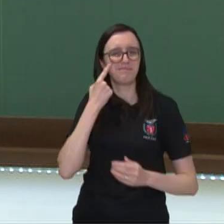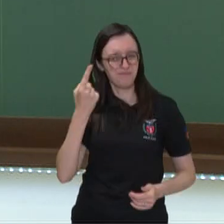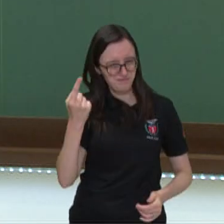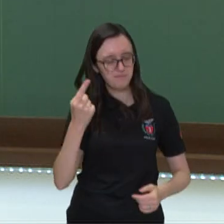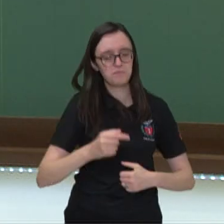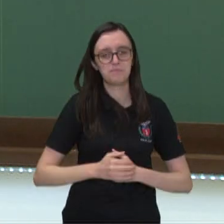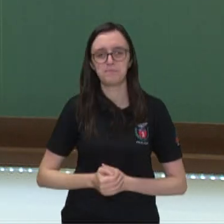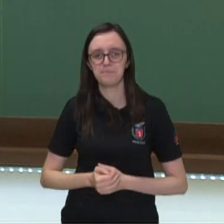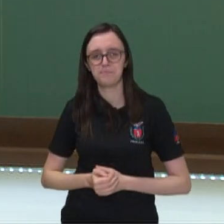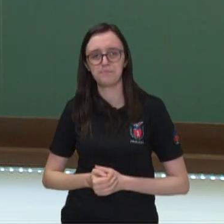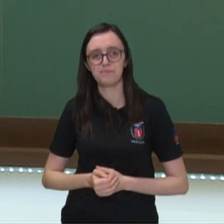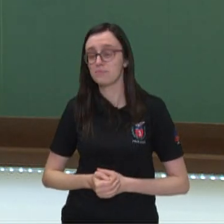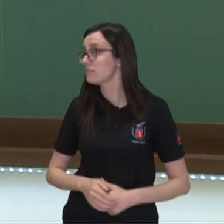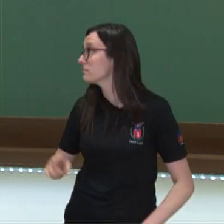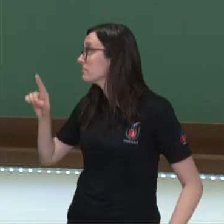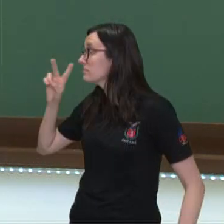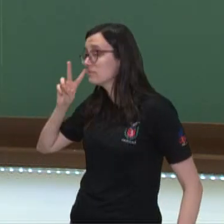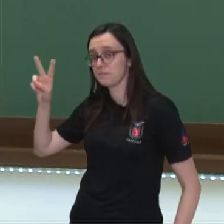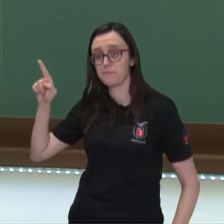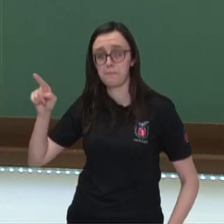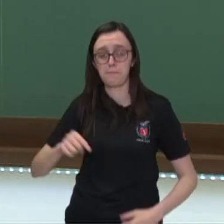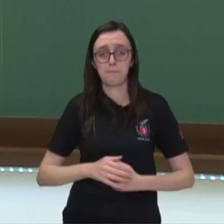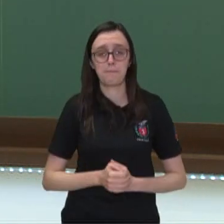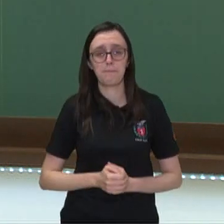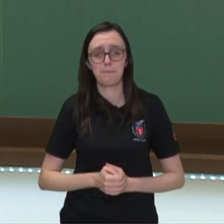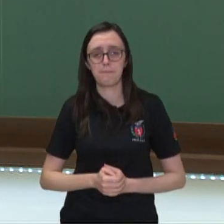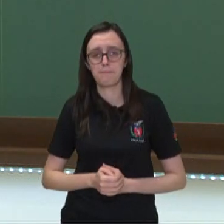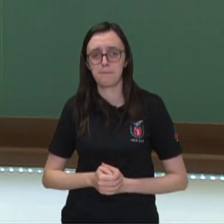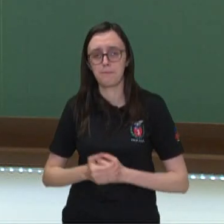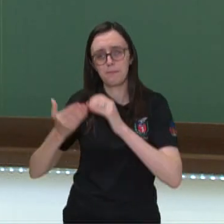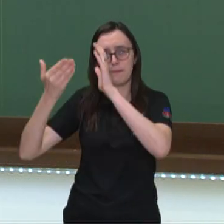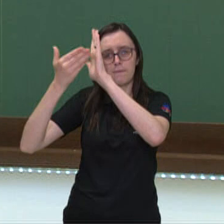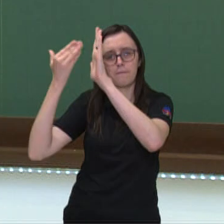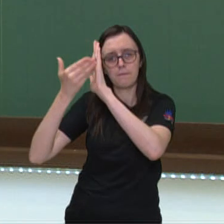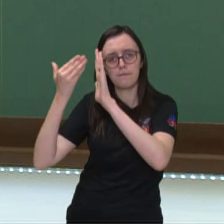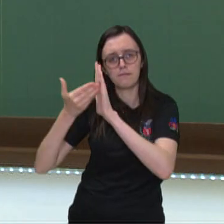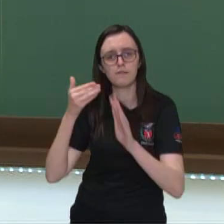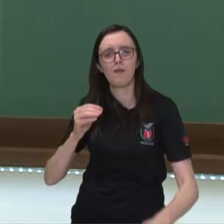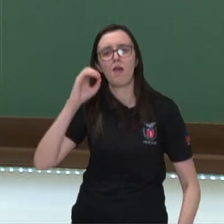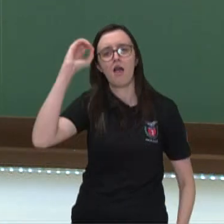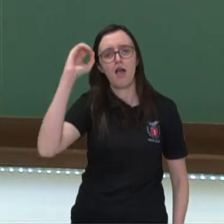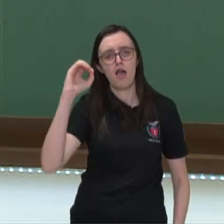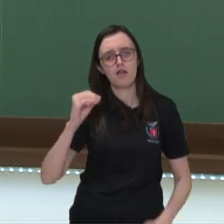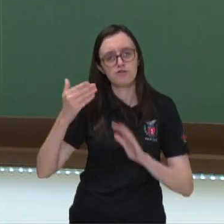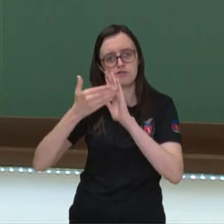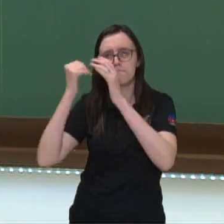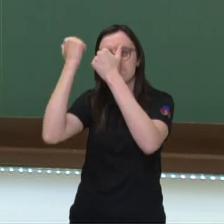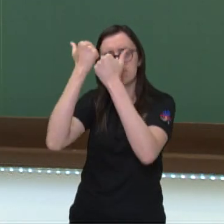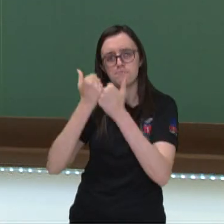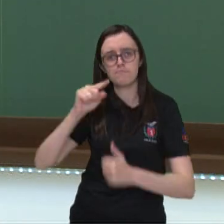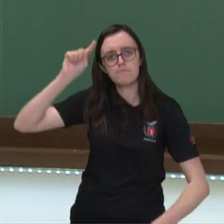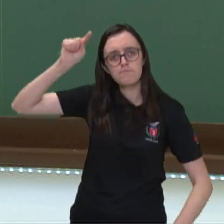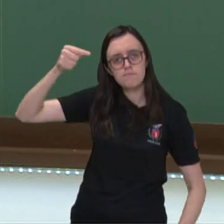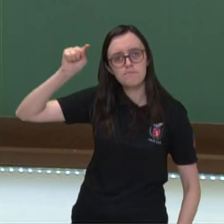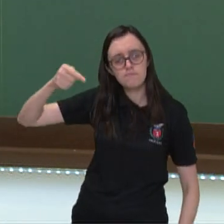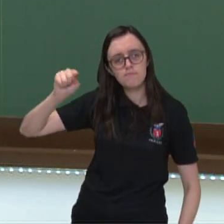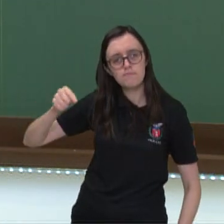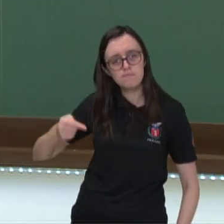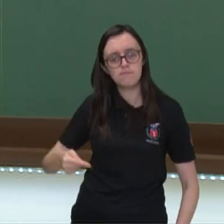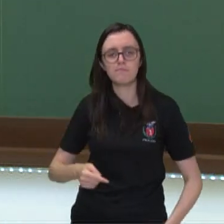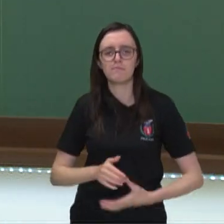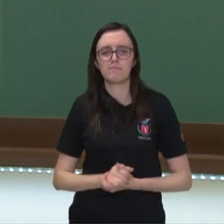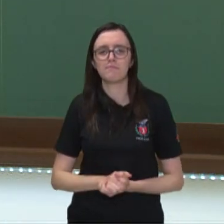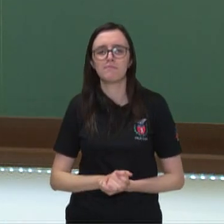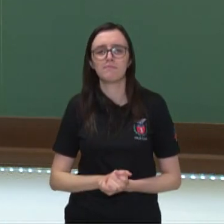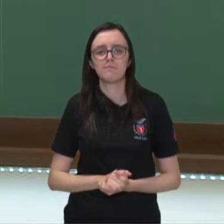you aren't, he isn't, she isn't, it isn't. We aren't,